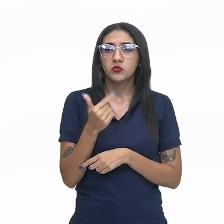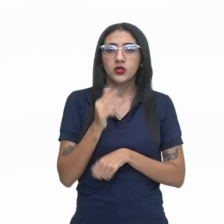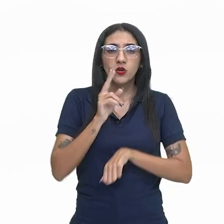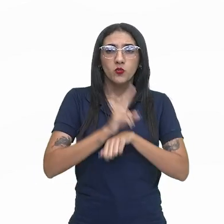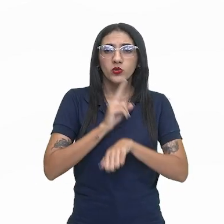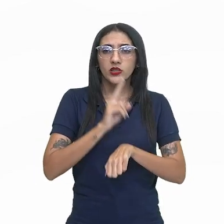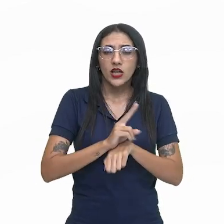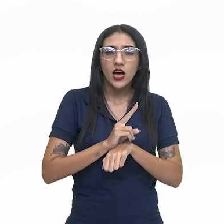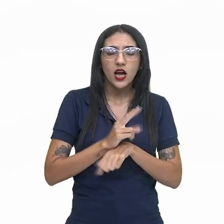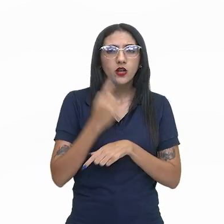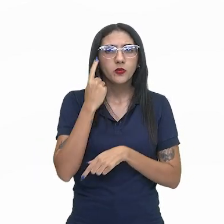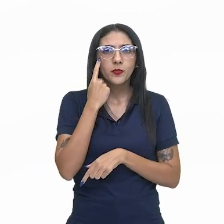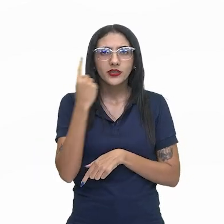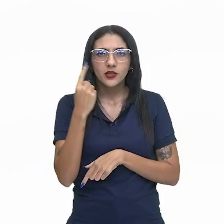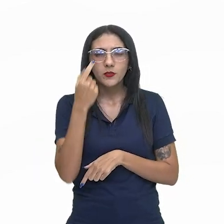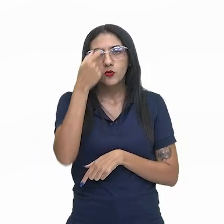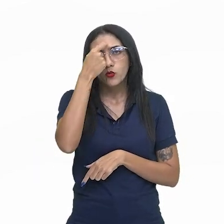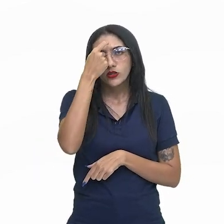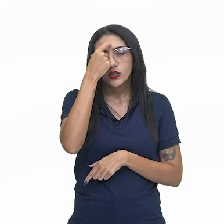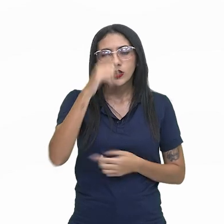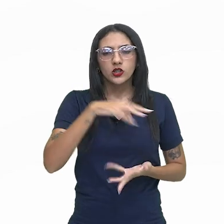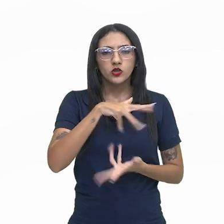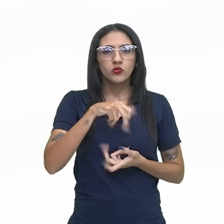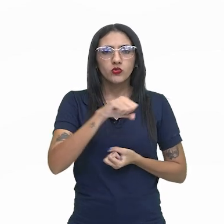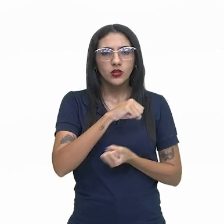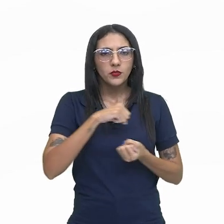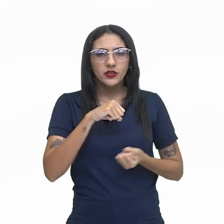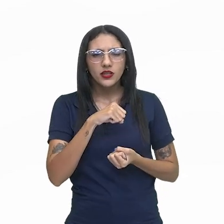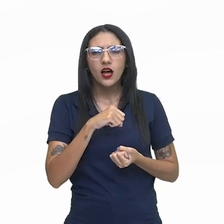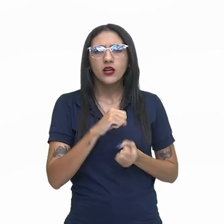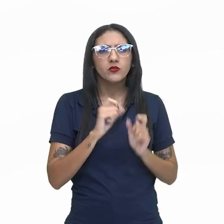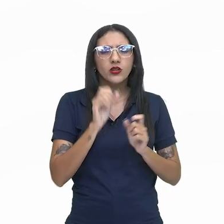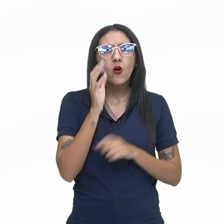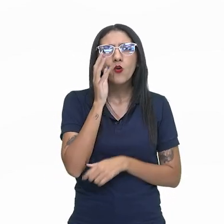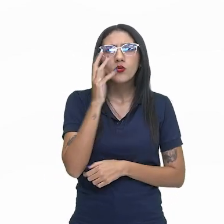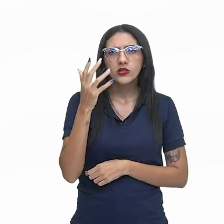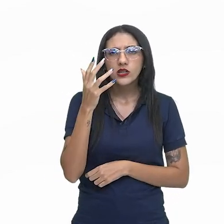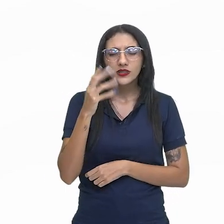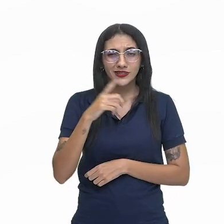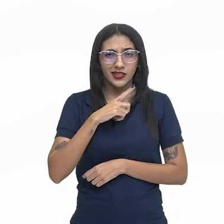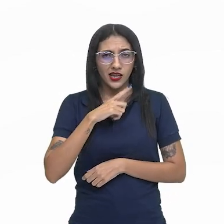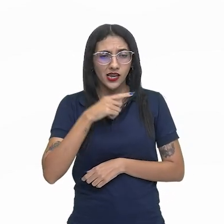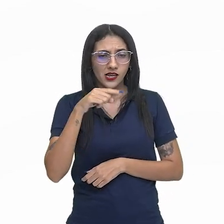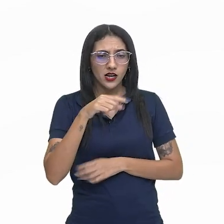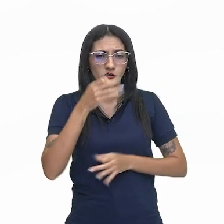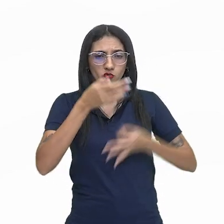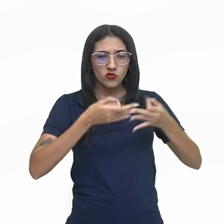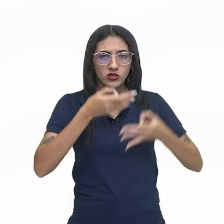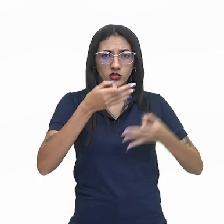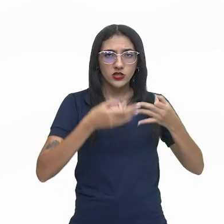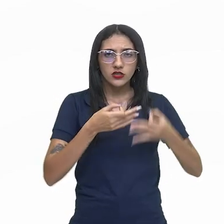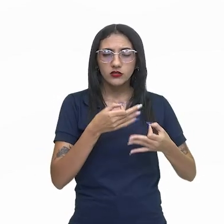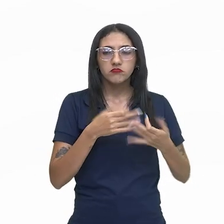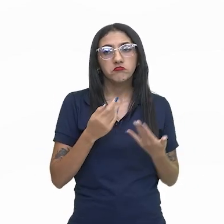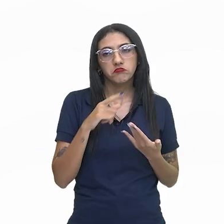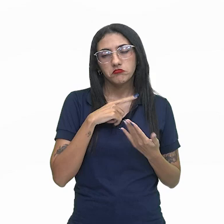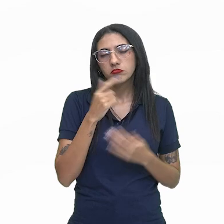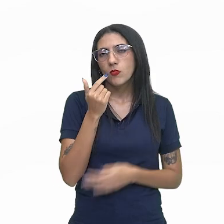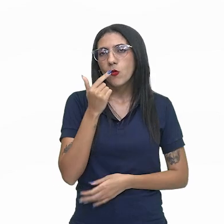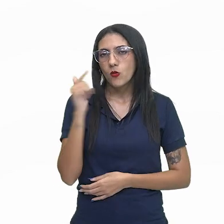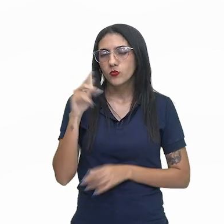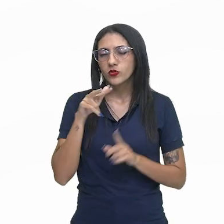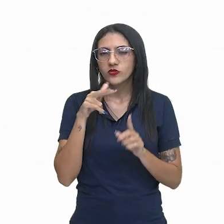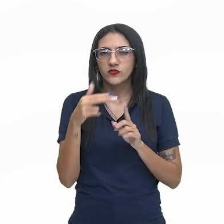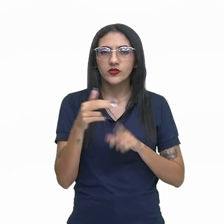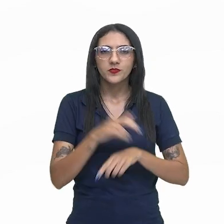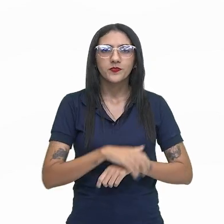a sustentabilidade, o que vem acontecendo? Será se tem justiça ambiental, né? Seria um outro ponto. E